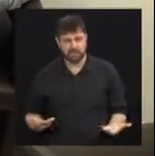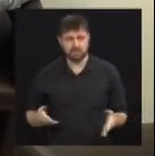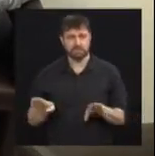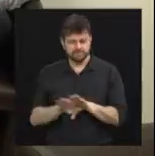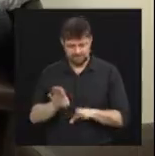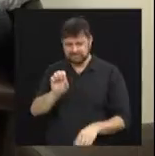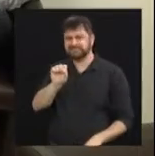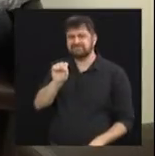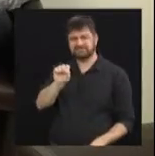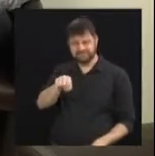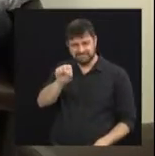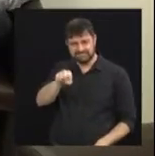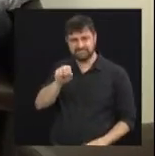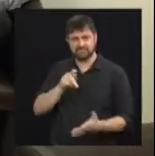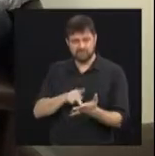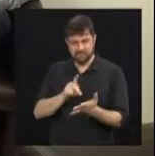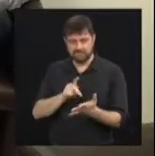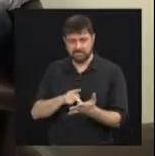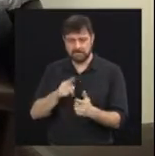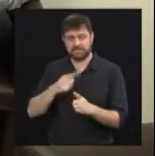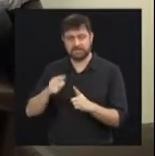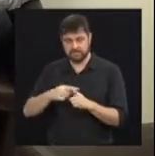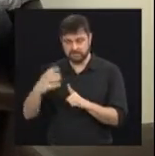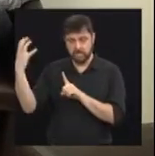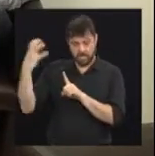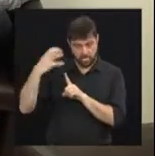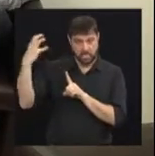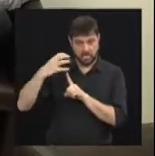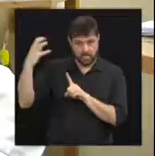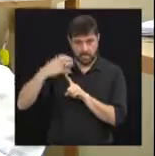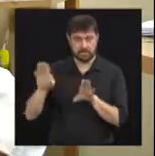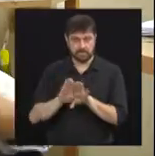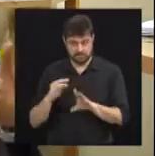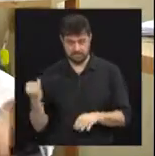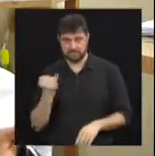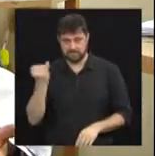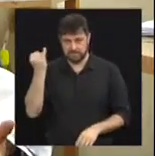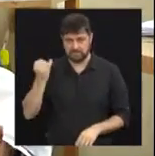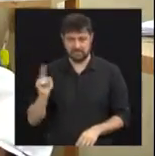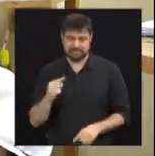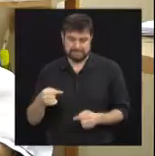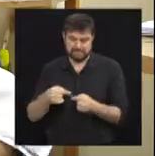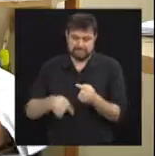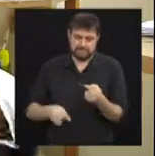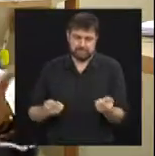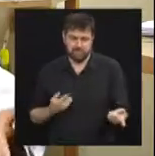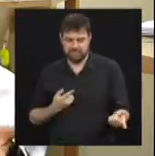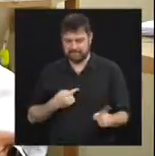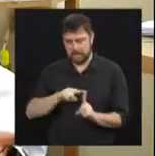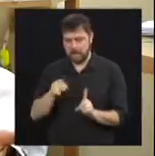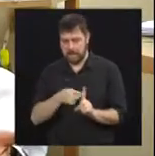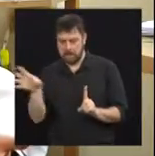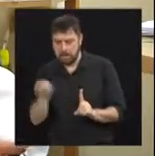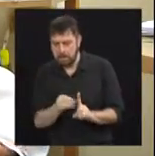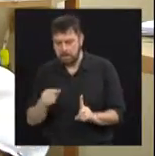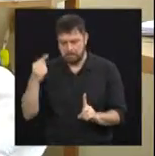na verdade o fator emocional então é um fator importante, mas nós não consideramos o fator emocional como um fator